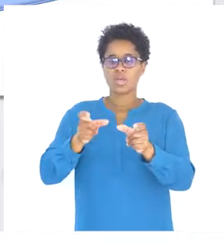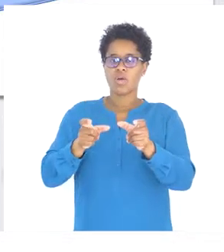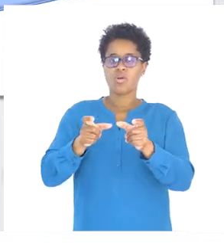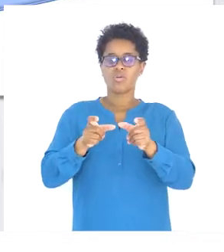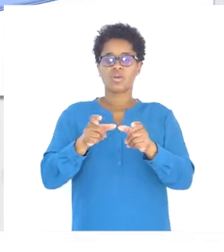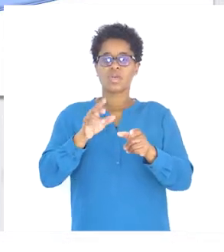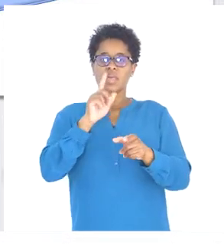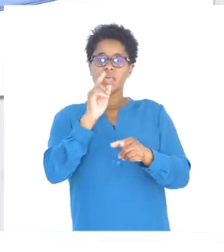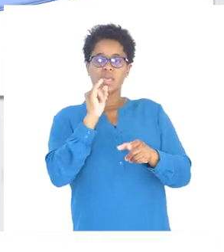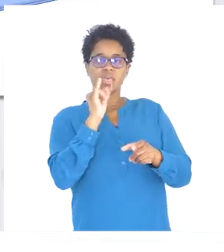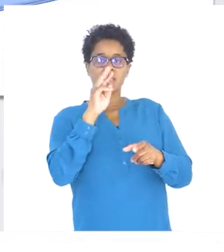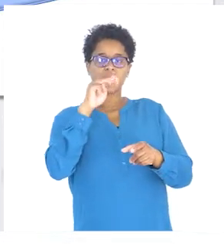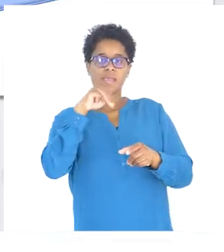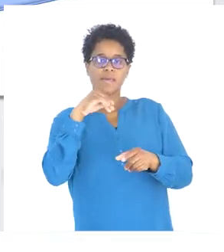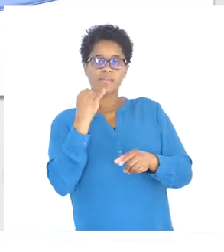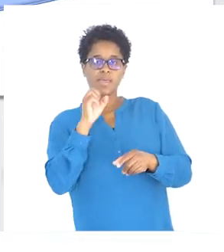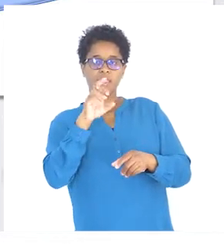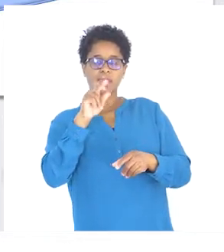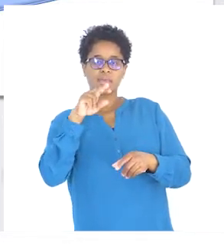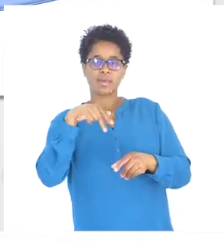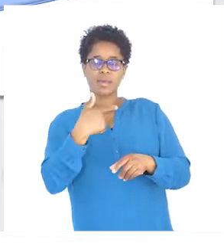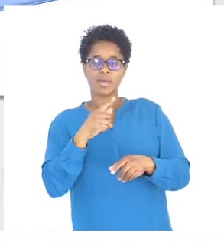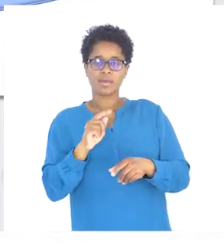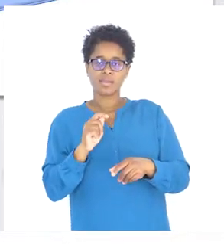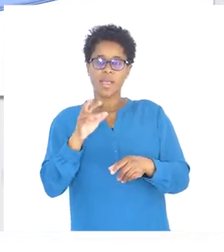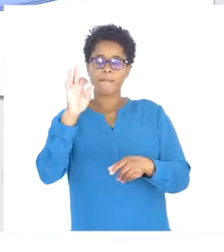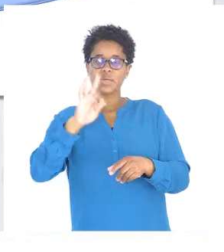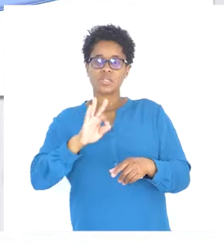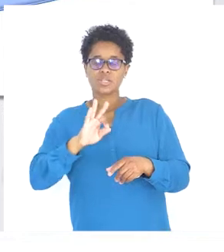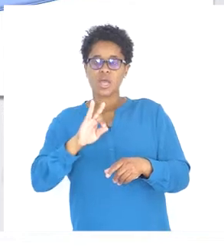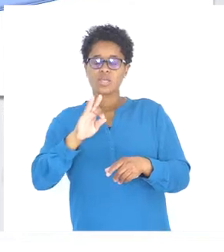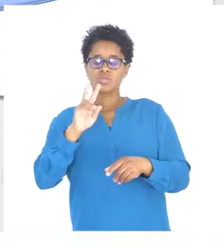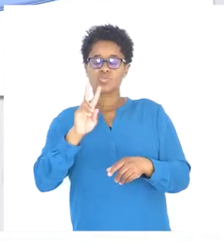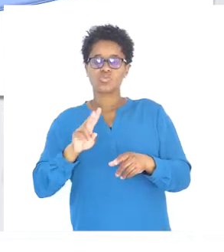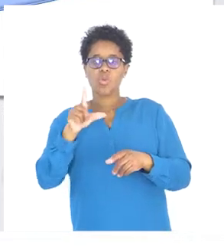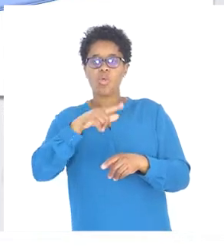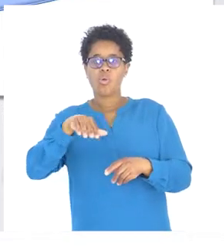imigrante em percentagem segundo o local